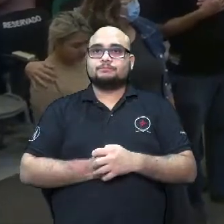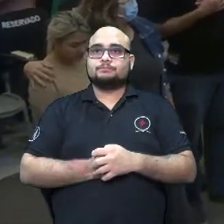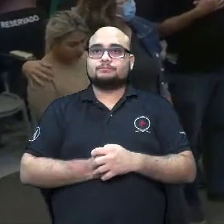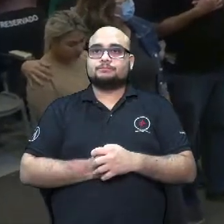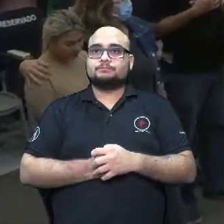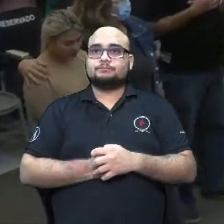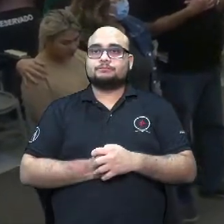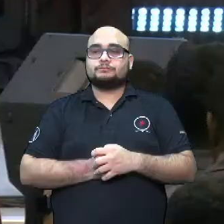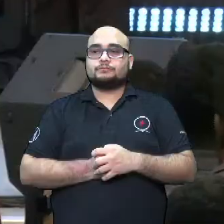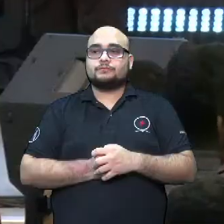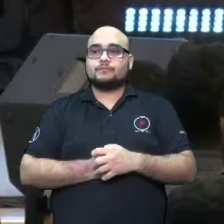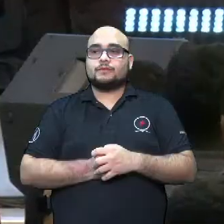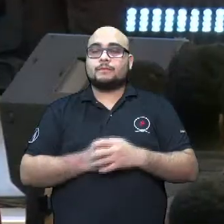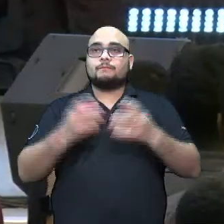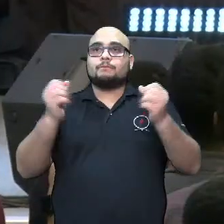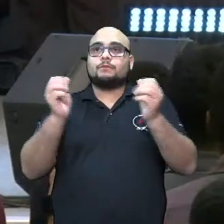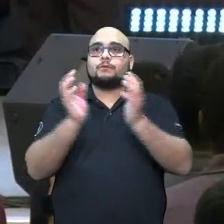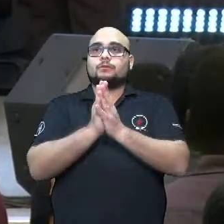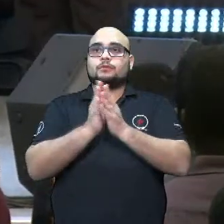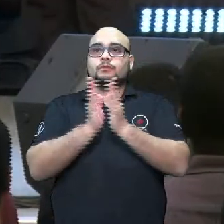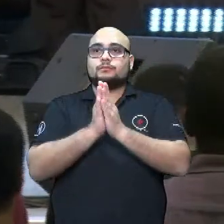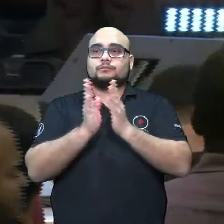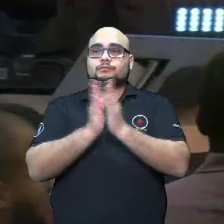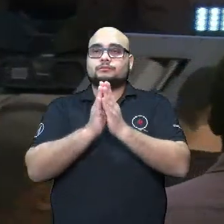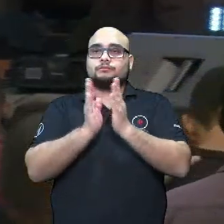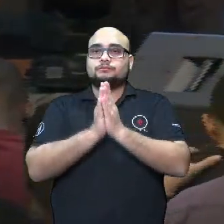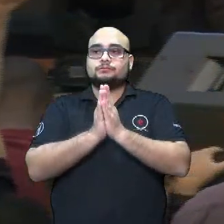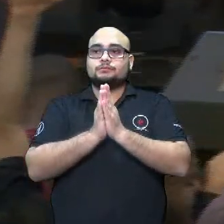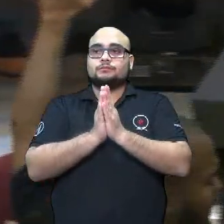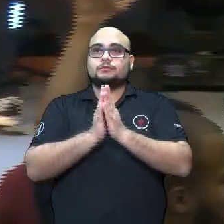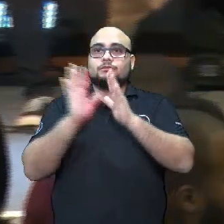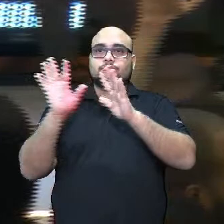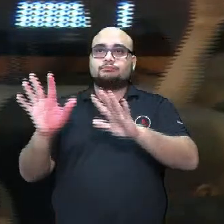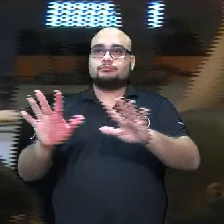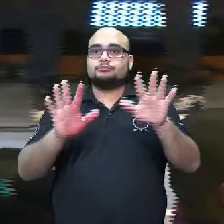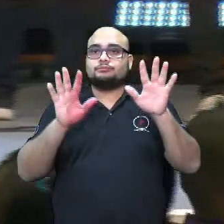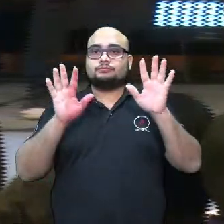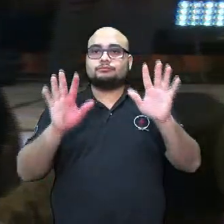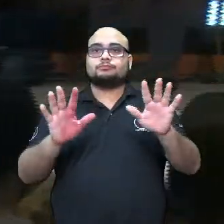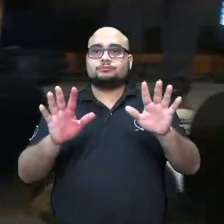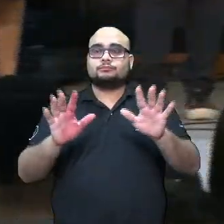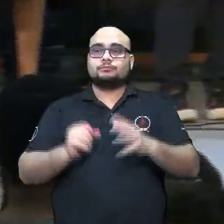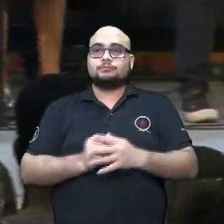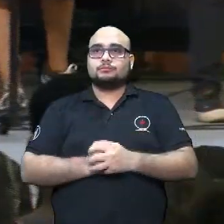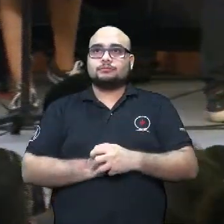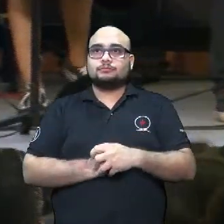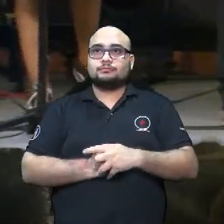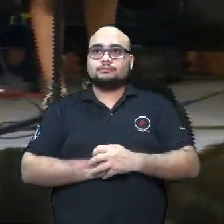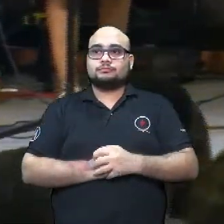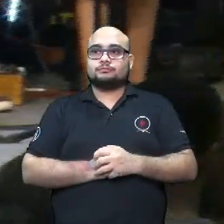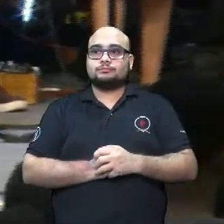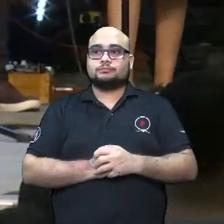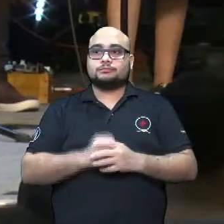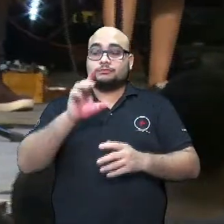Santo. Nós vamos orar. Estenda sua mão para cá, por favor. Oh, Senhor Deus,